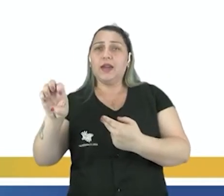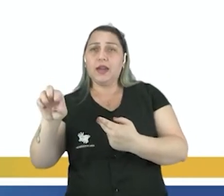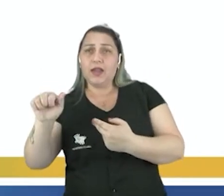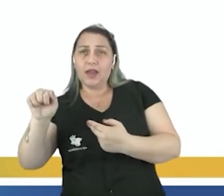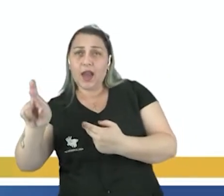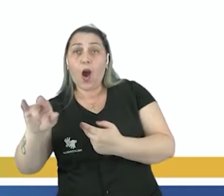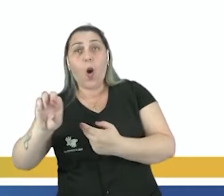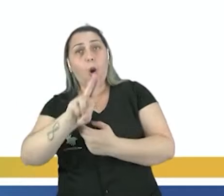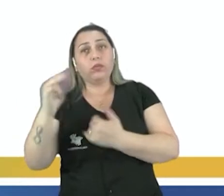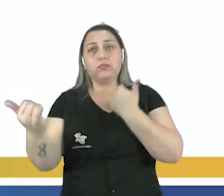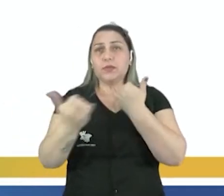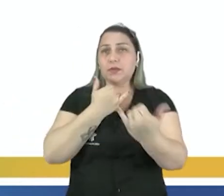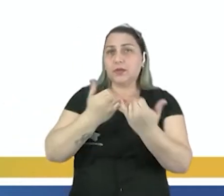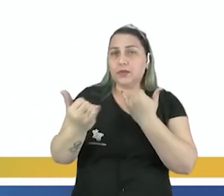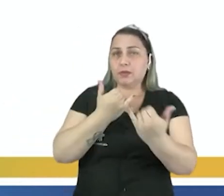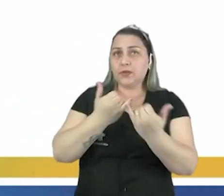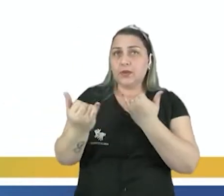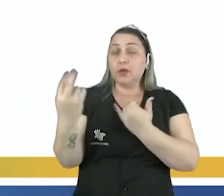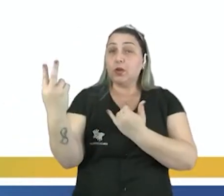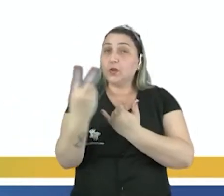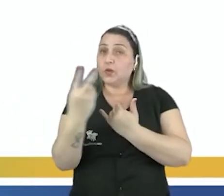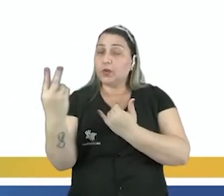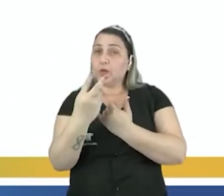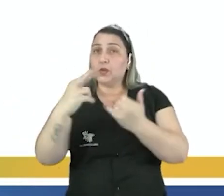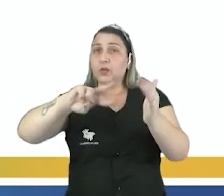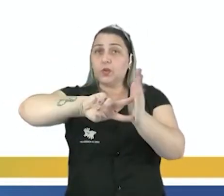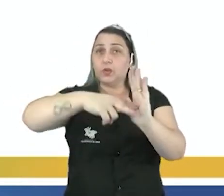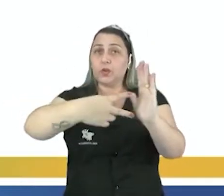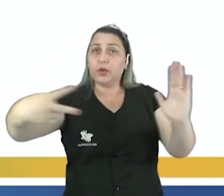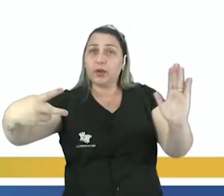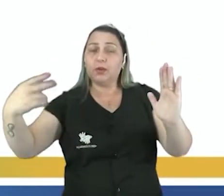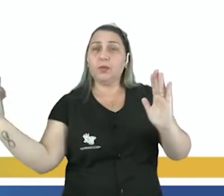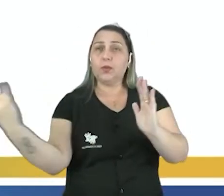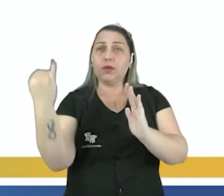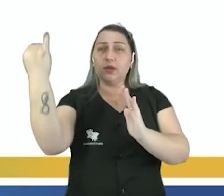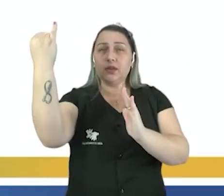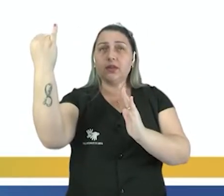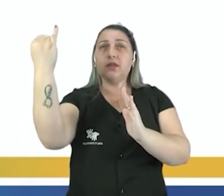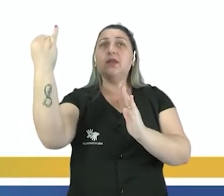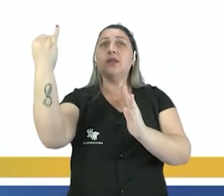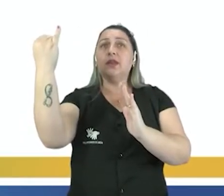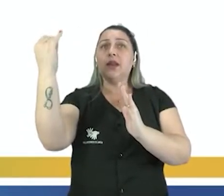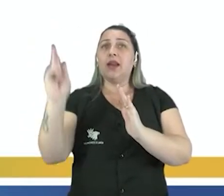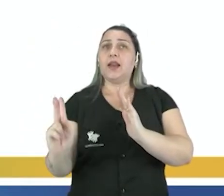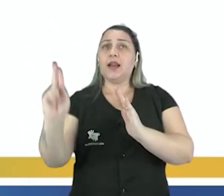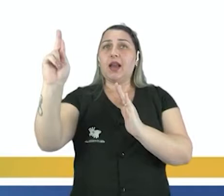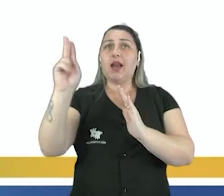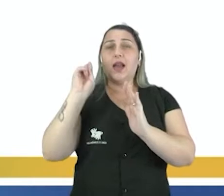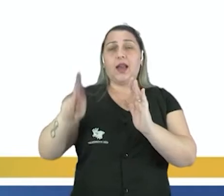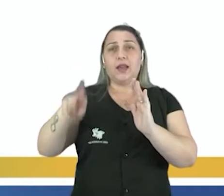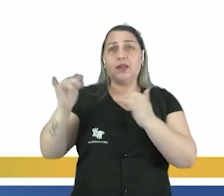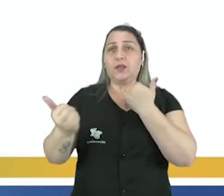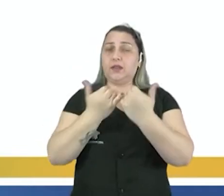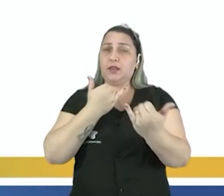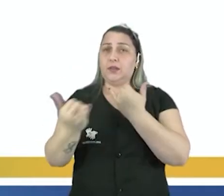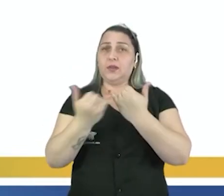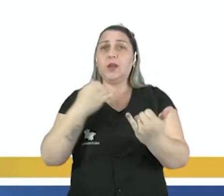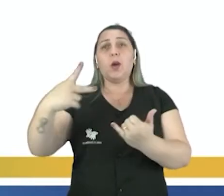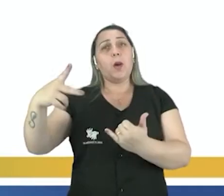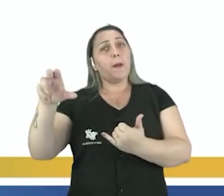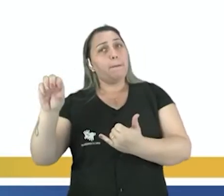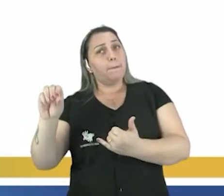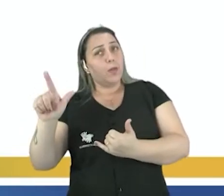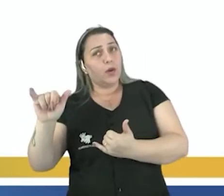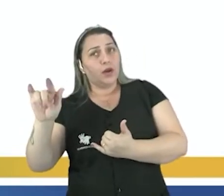razão de semelhança. Duas consequências importantes vão ser, sendo K a razão de semelhança entre os